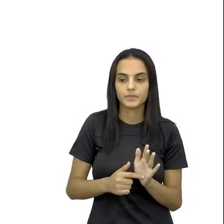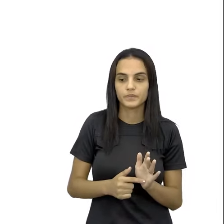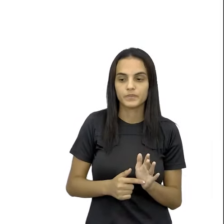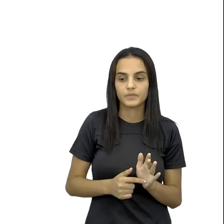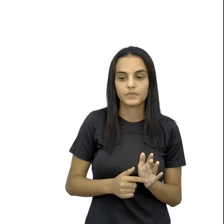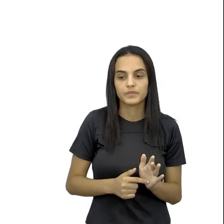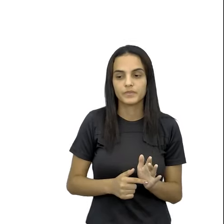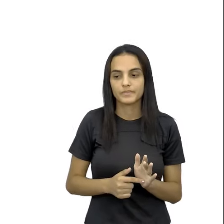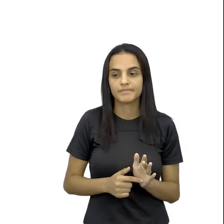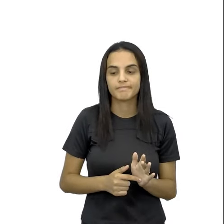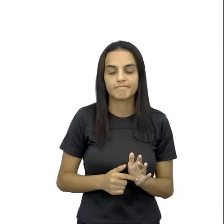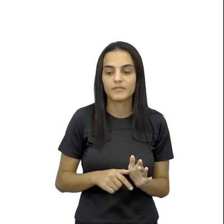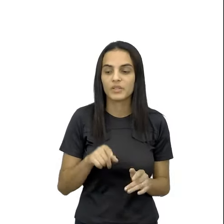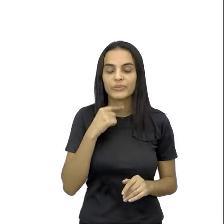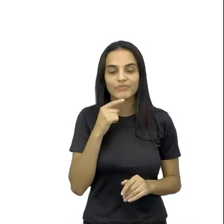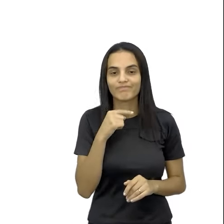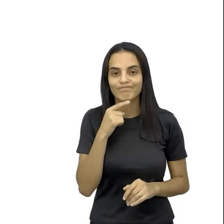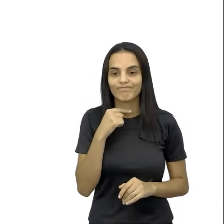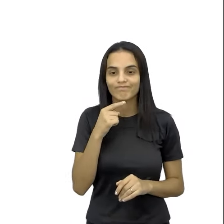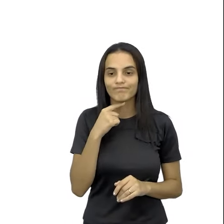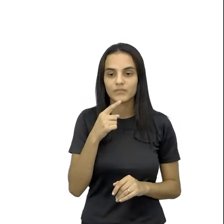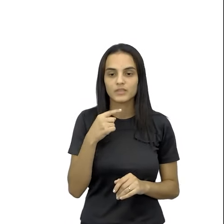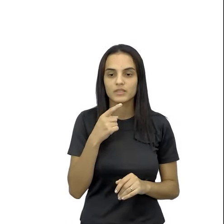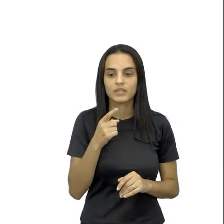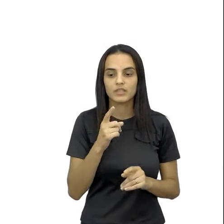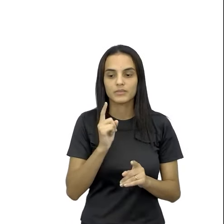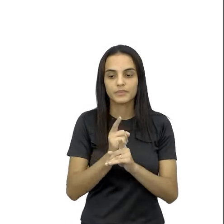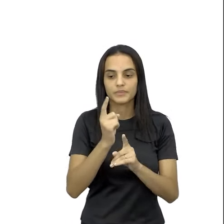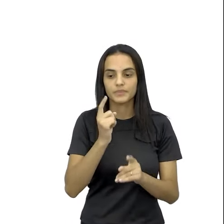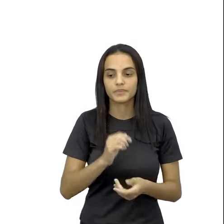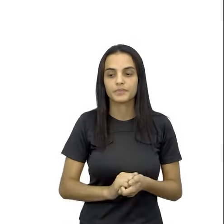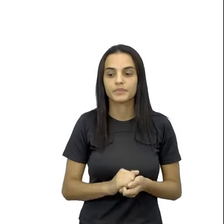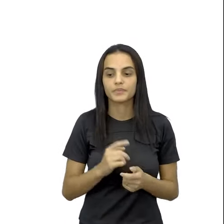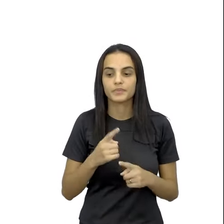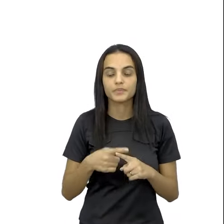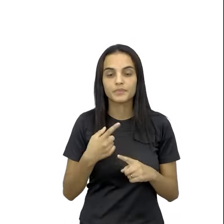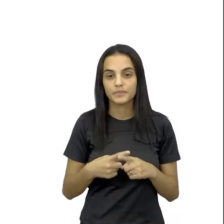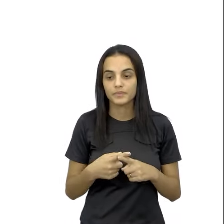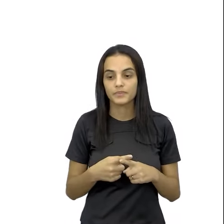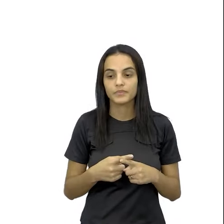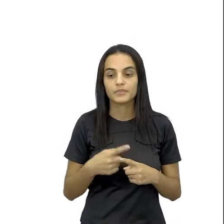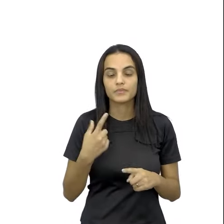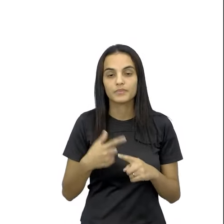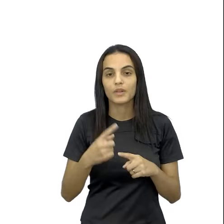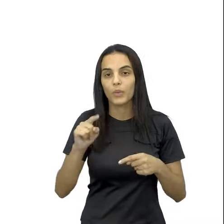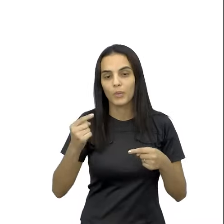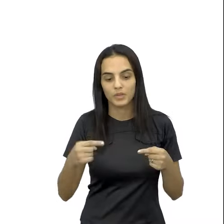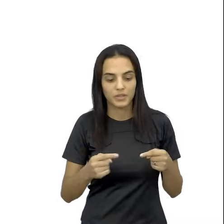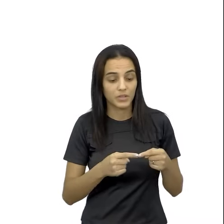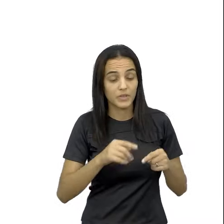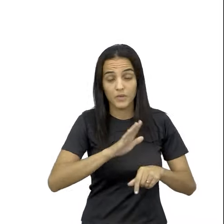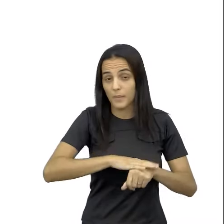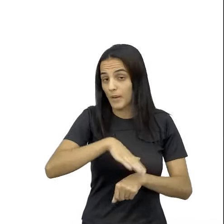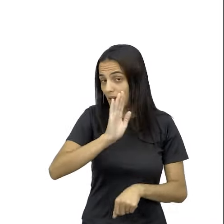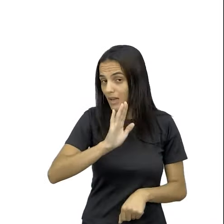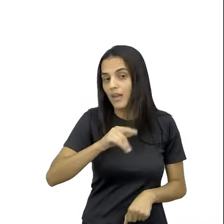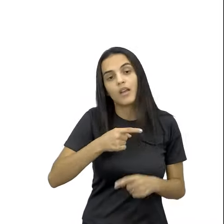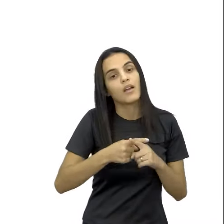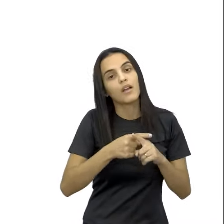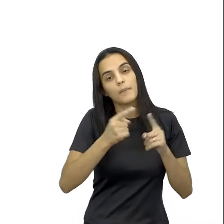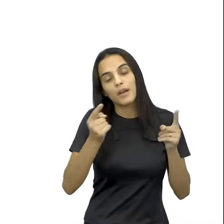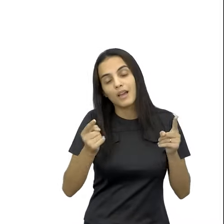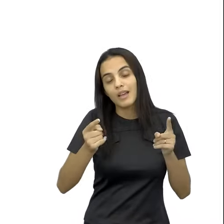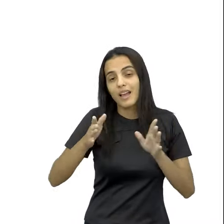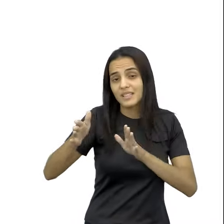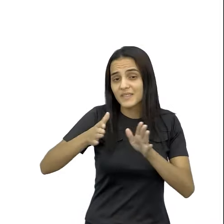fazendo, não vai conseguir alcançar, né? Por quê? Porque o objetivo maior é uma coisa, mas ali no meio